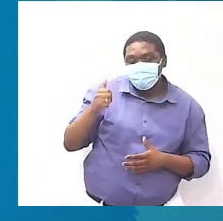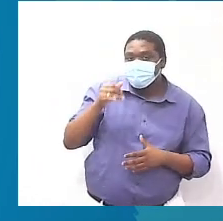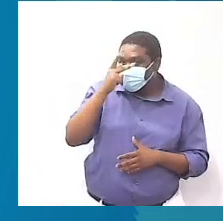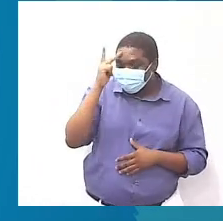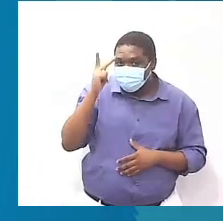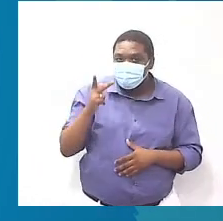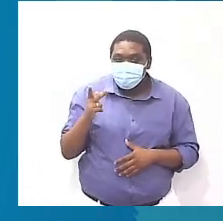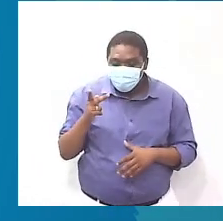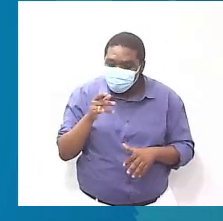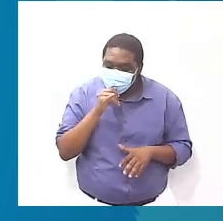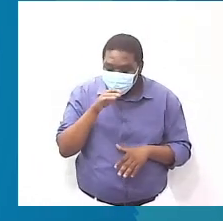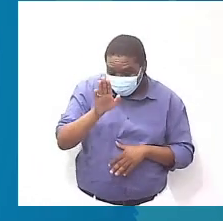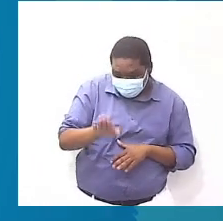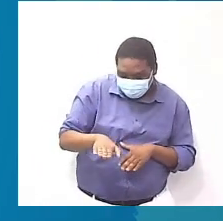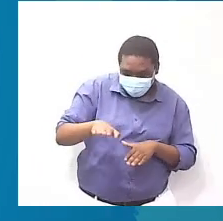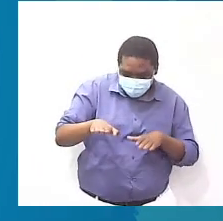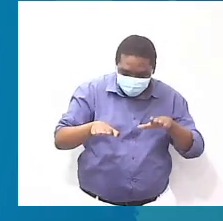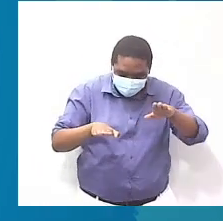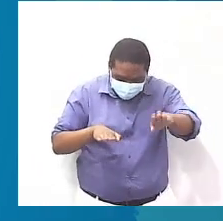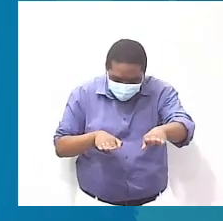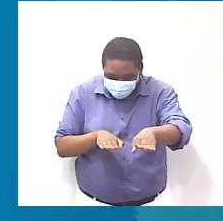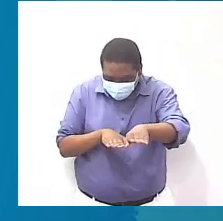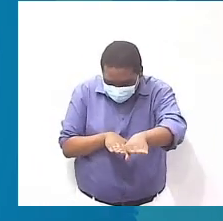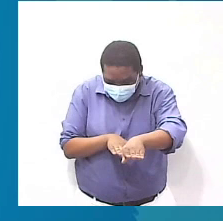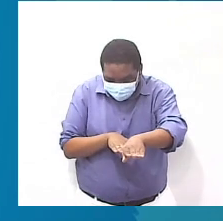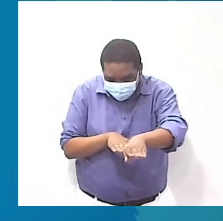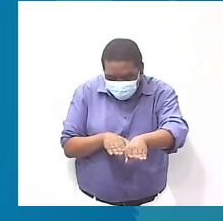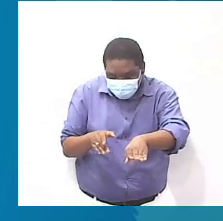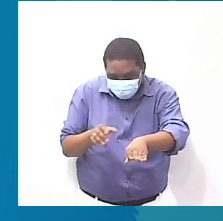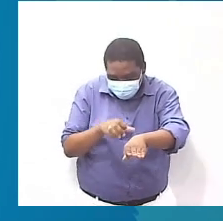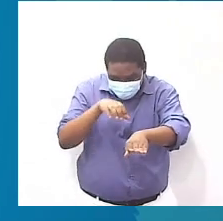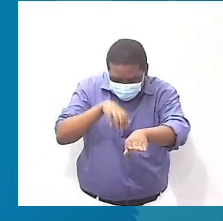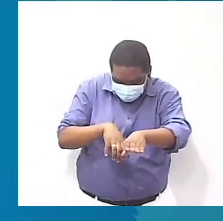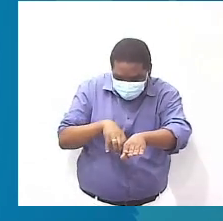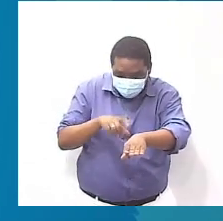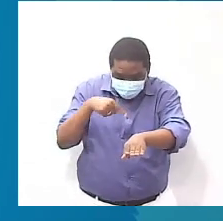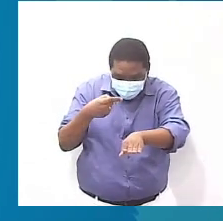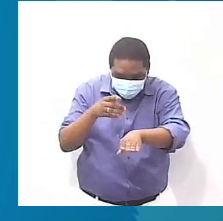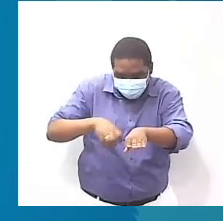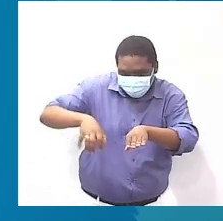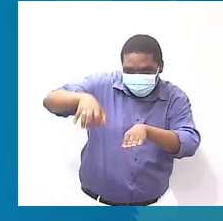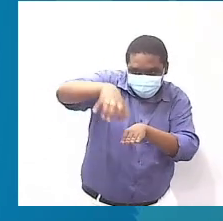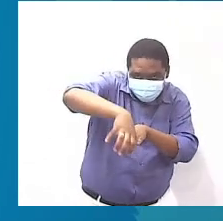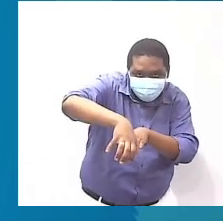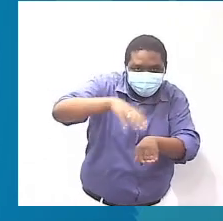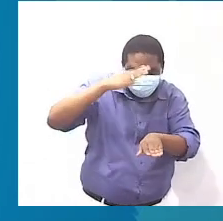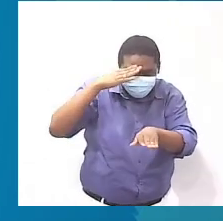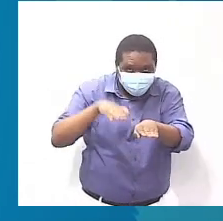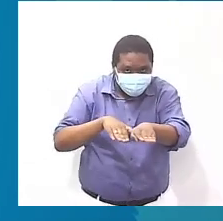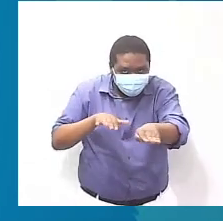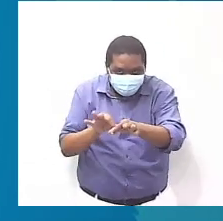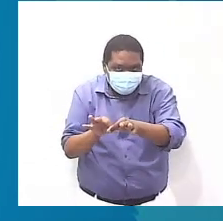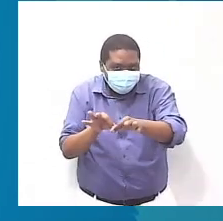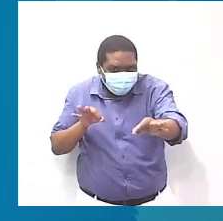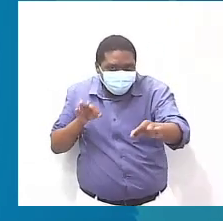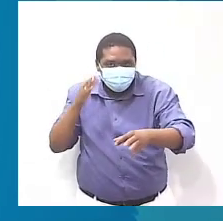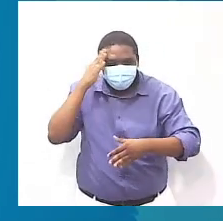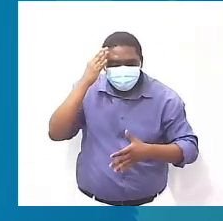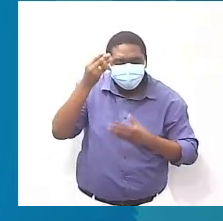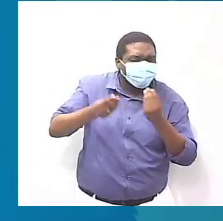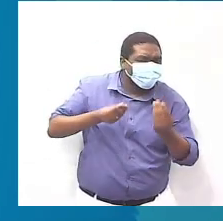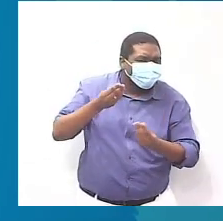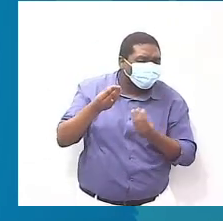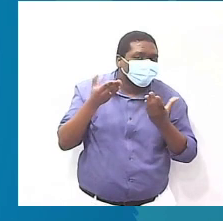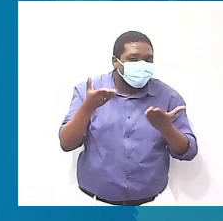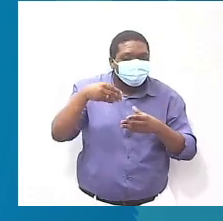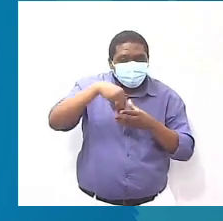né? Era a partir de distâncias maiores. Depois eles foram começar a entender como que isso funciona